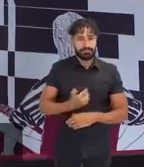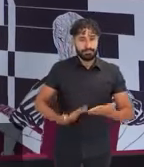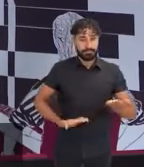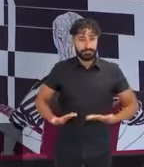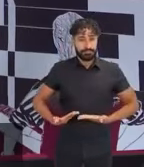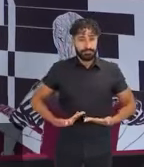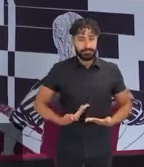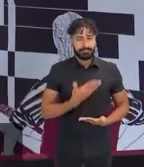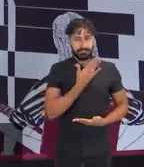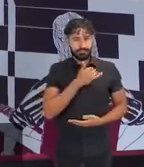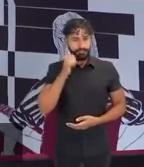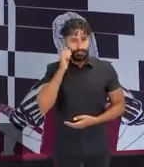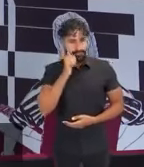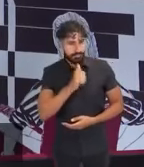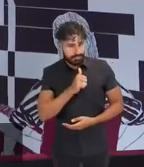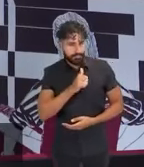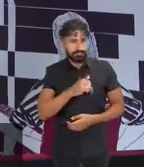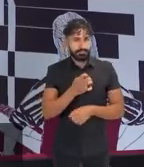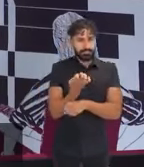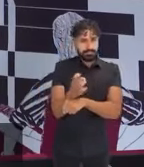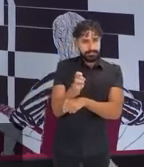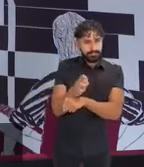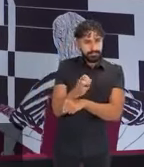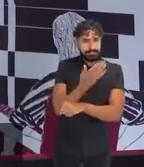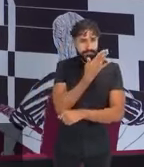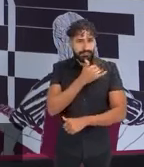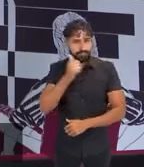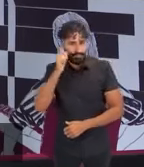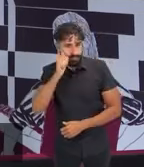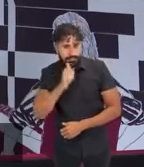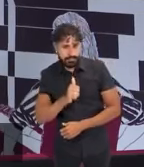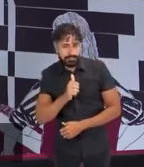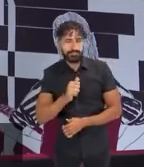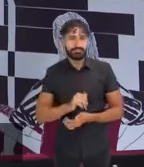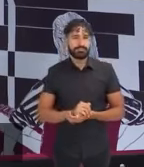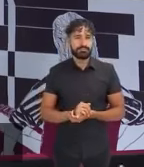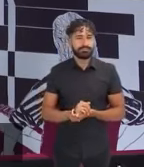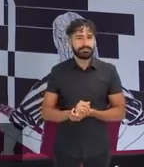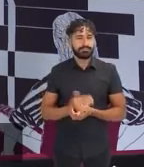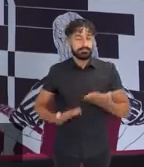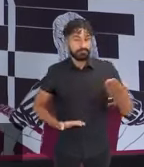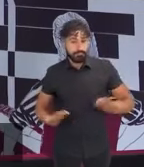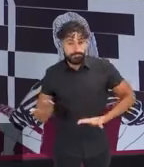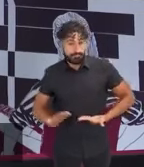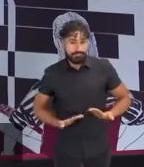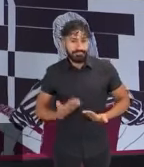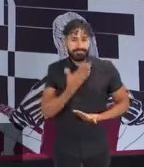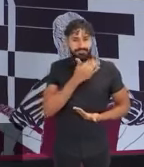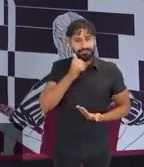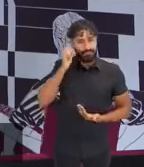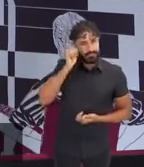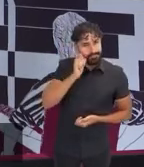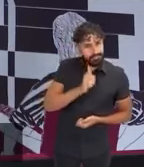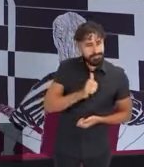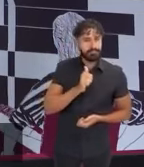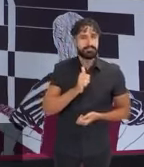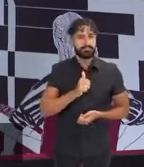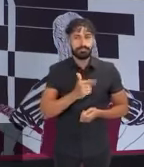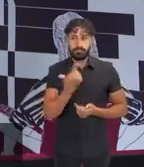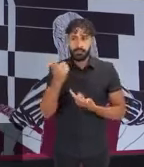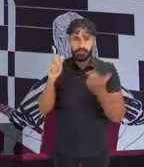e servidores, estagiários e estagiárias, colaboradores e colaboradoras,